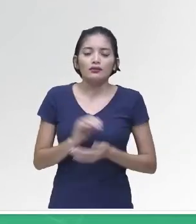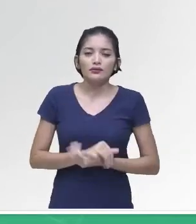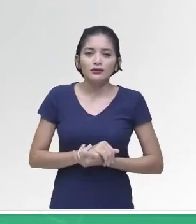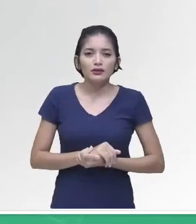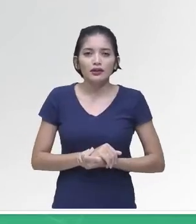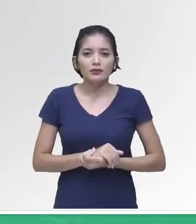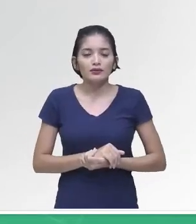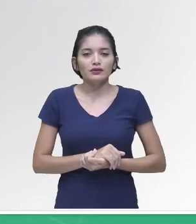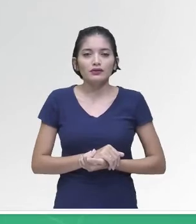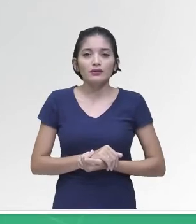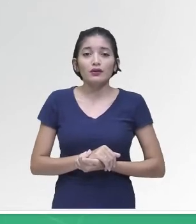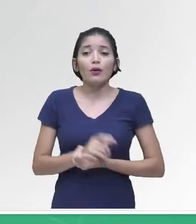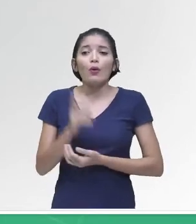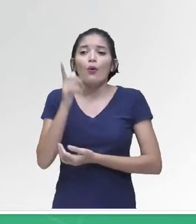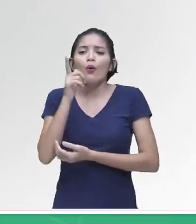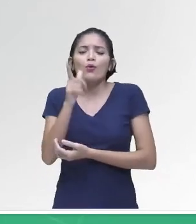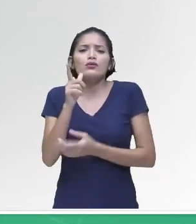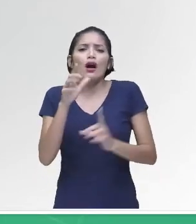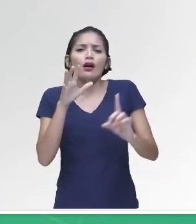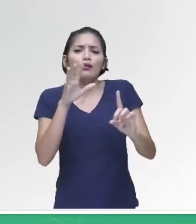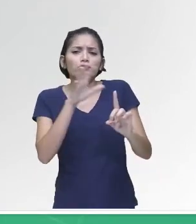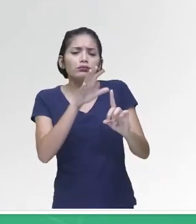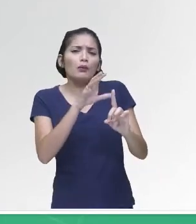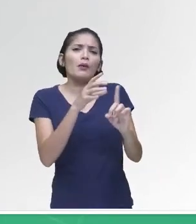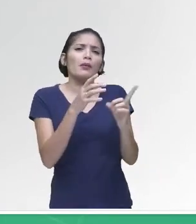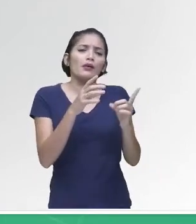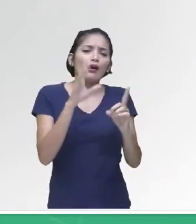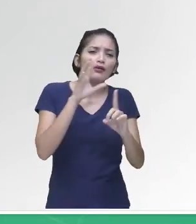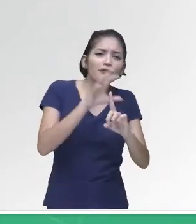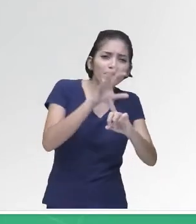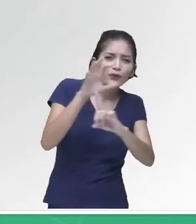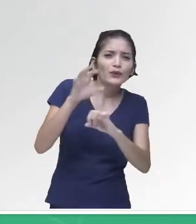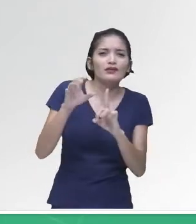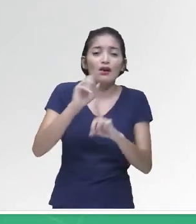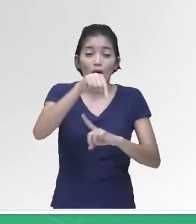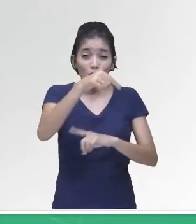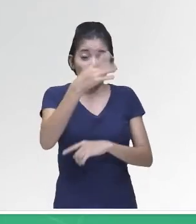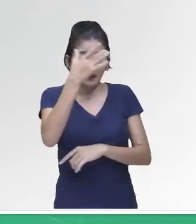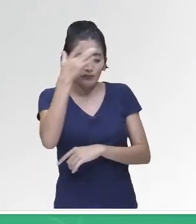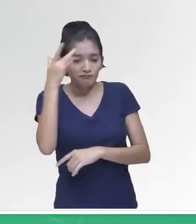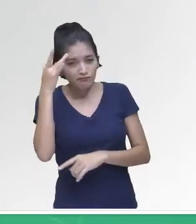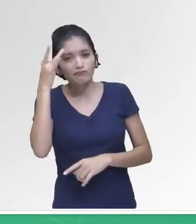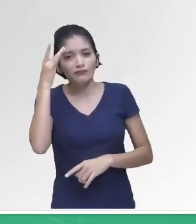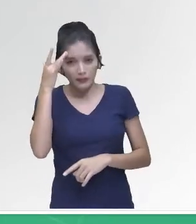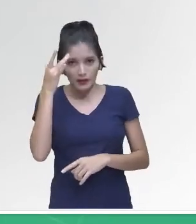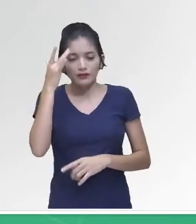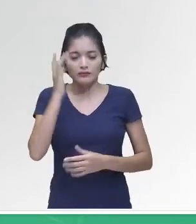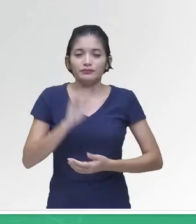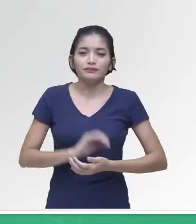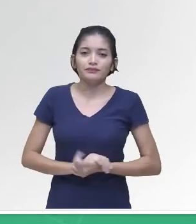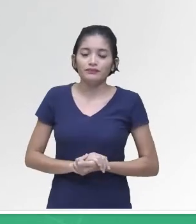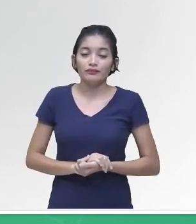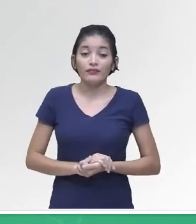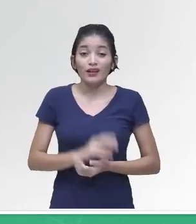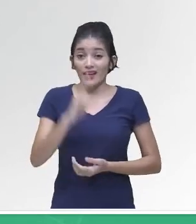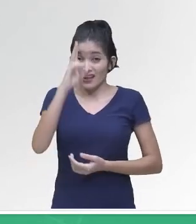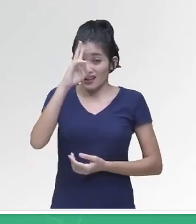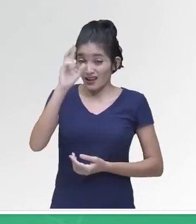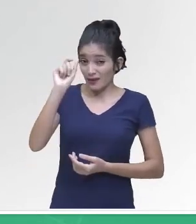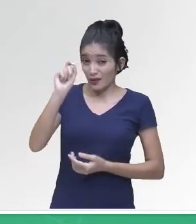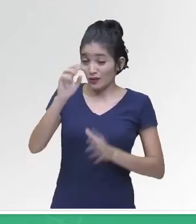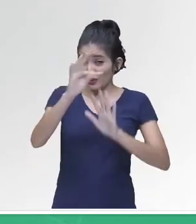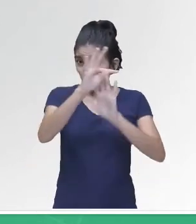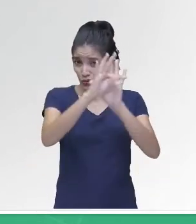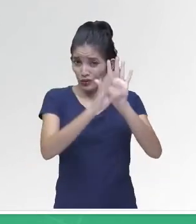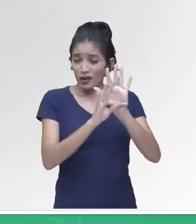consigo fazer o outro a aderir à minha forma de pensar e de agir, beleza? Lembrando que a gente está falando do texto